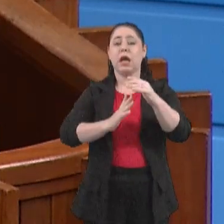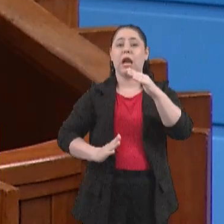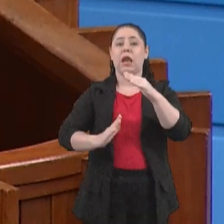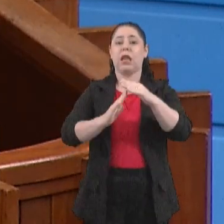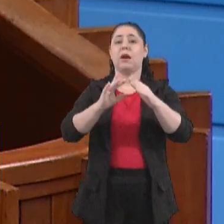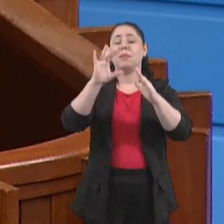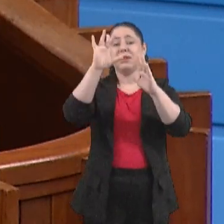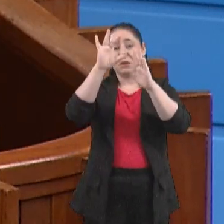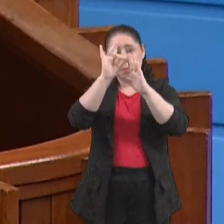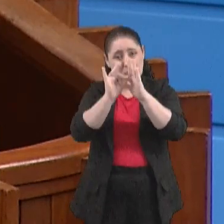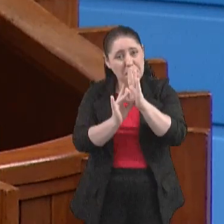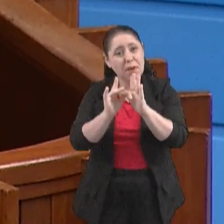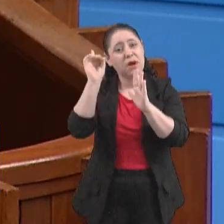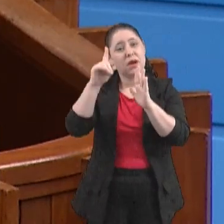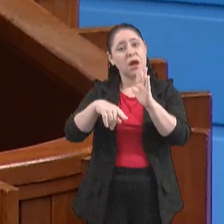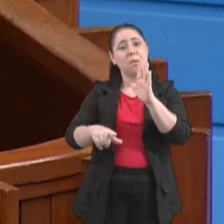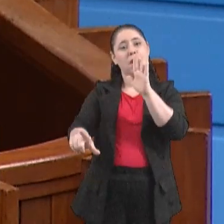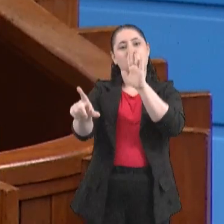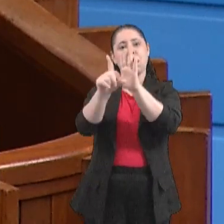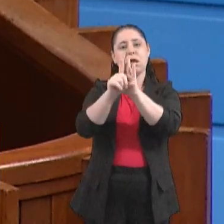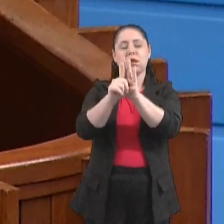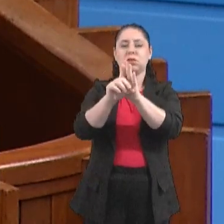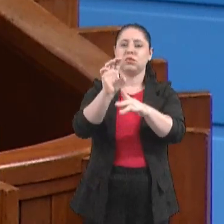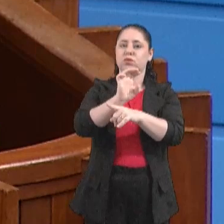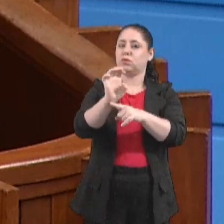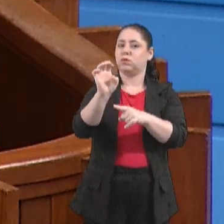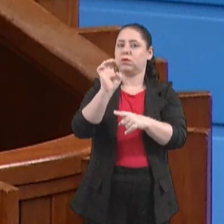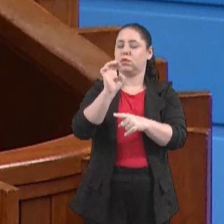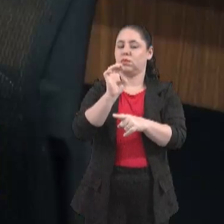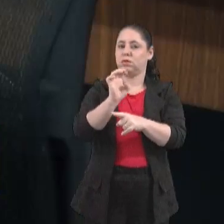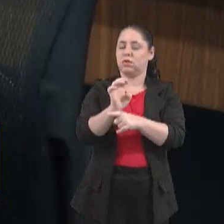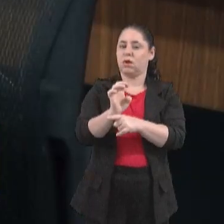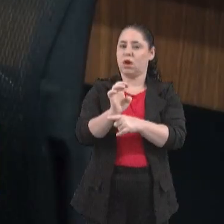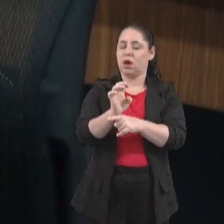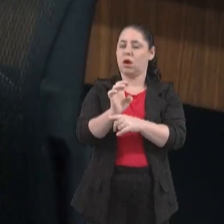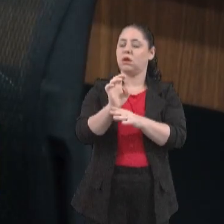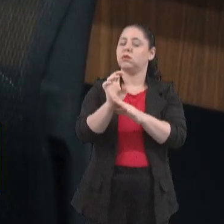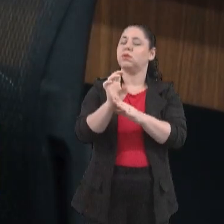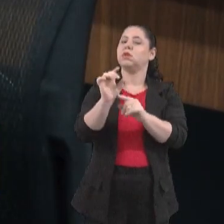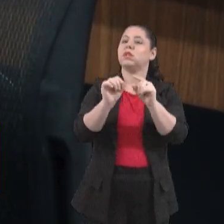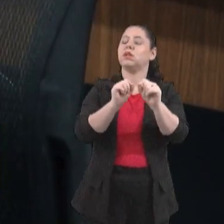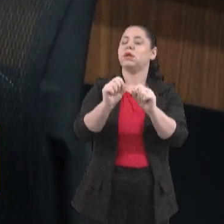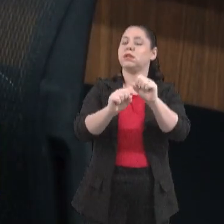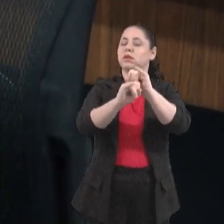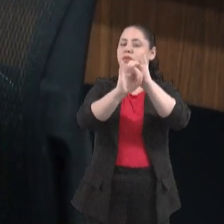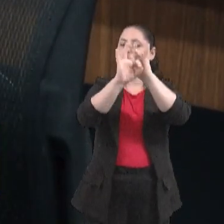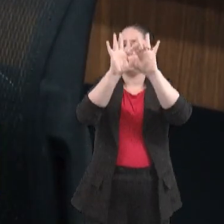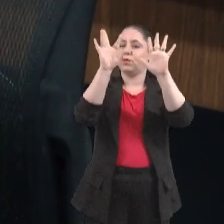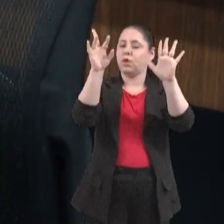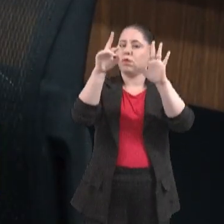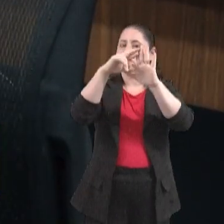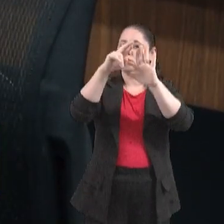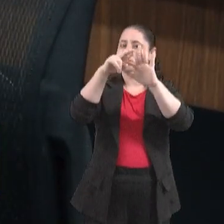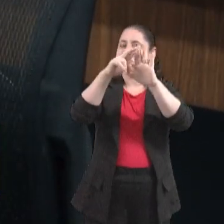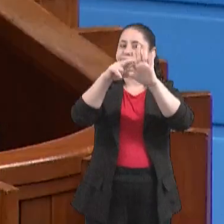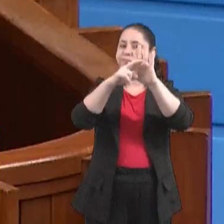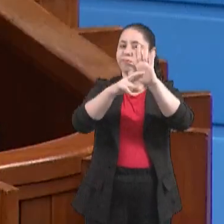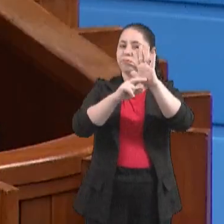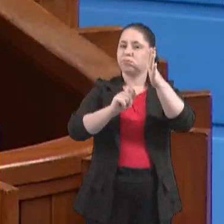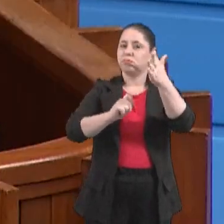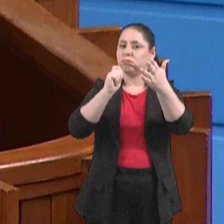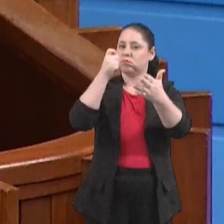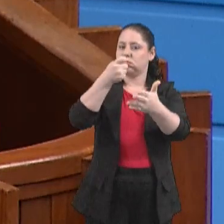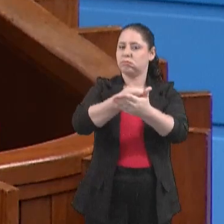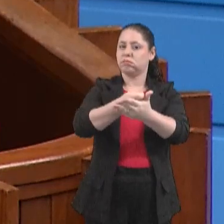limite definitivamente é uma lei estadual que defina claramente as regras